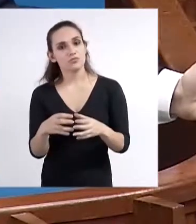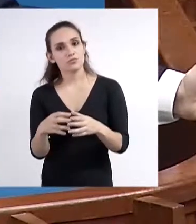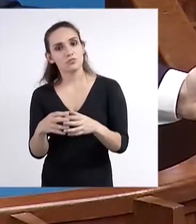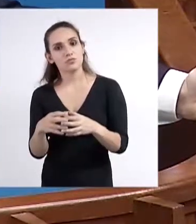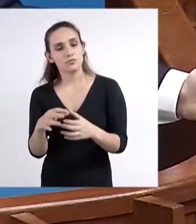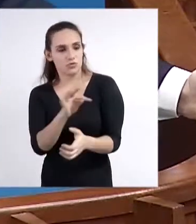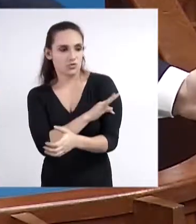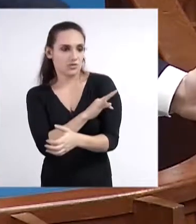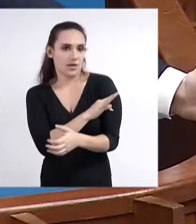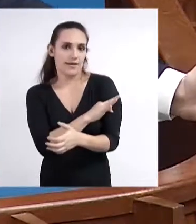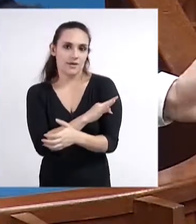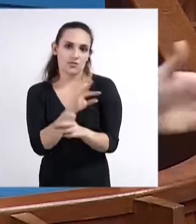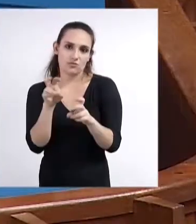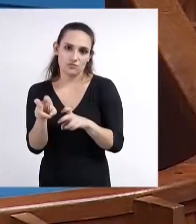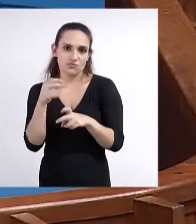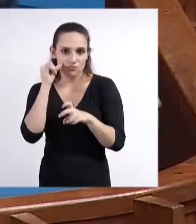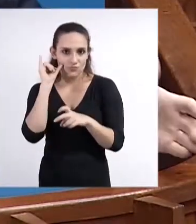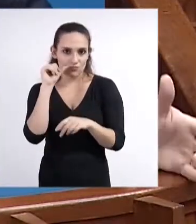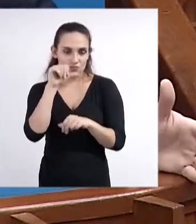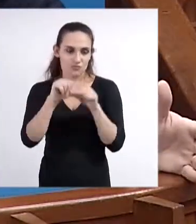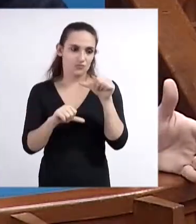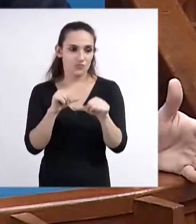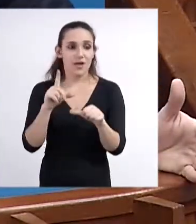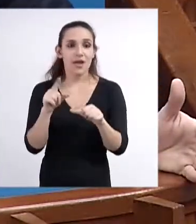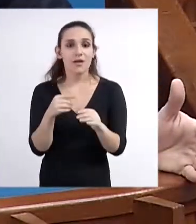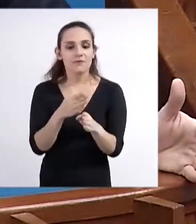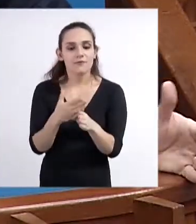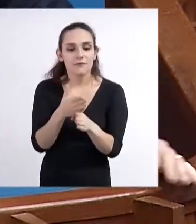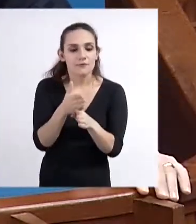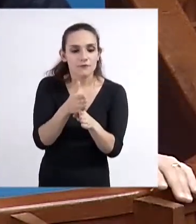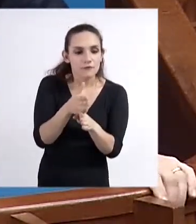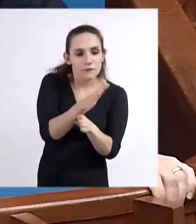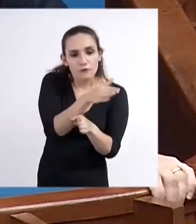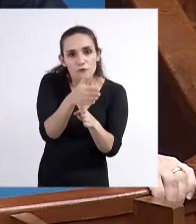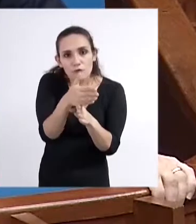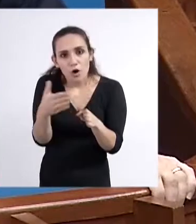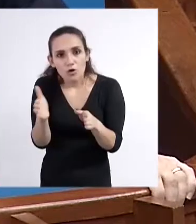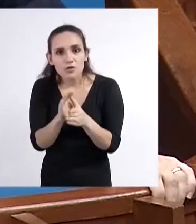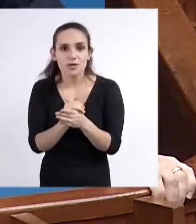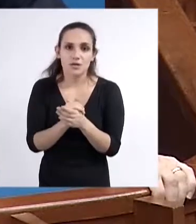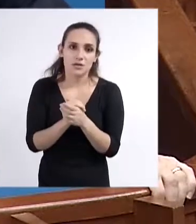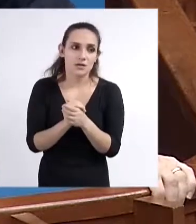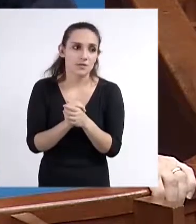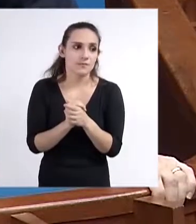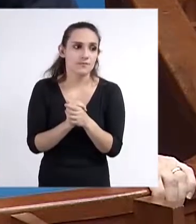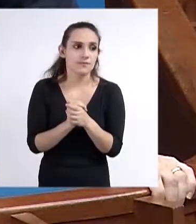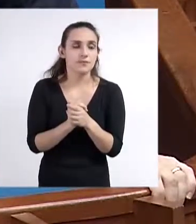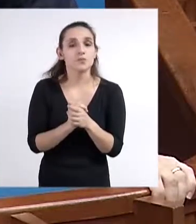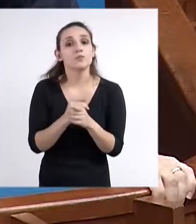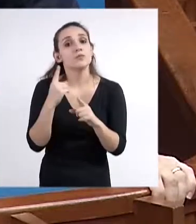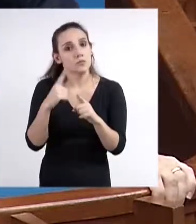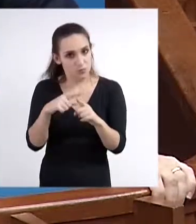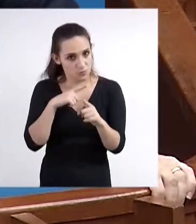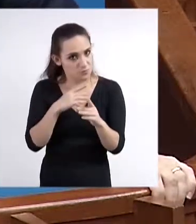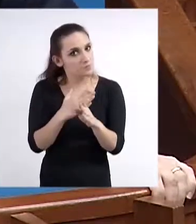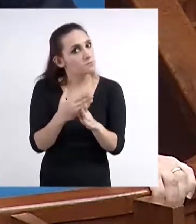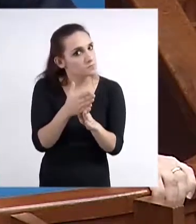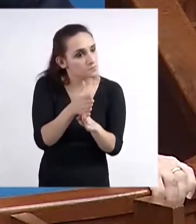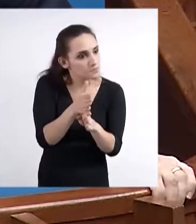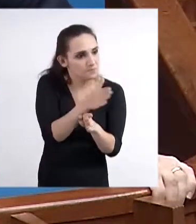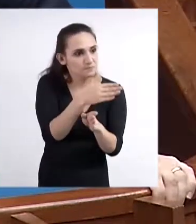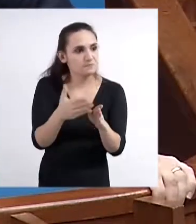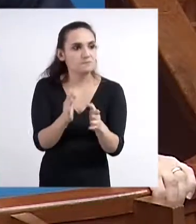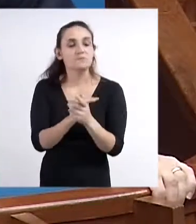o debate da área de fronteira, onde exatamente ela está. Quando